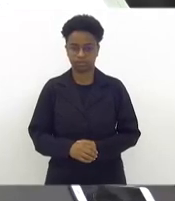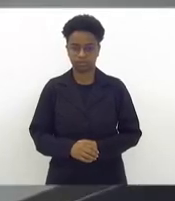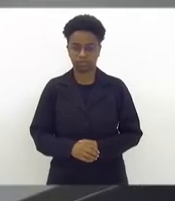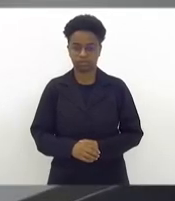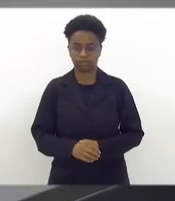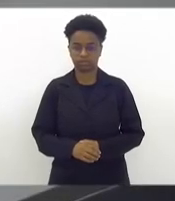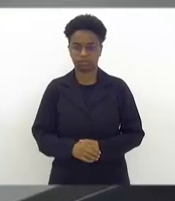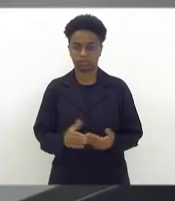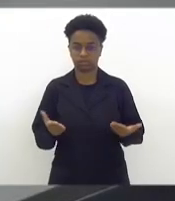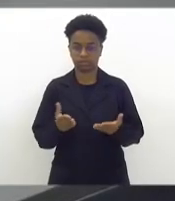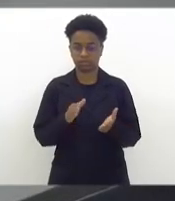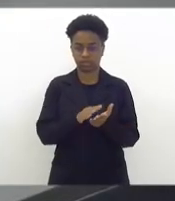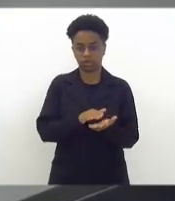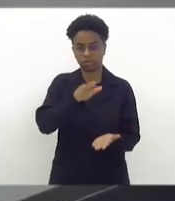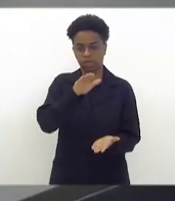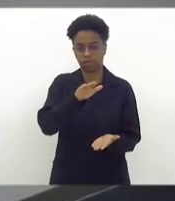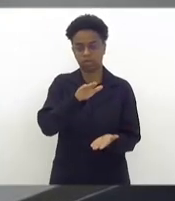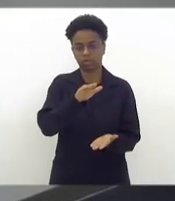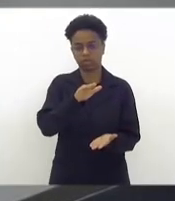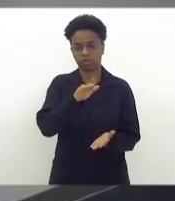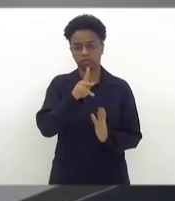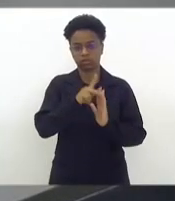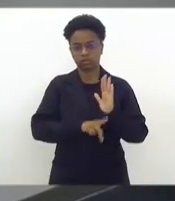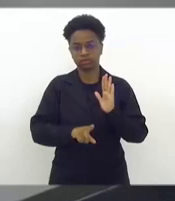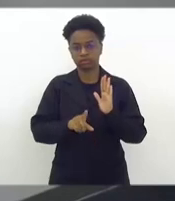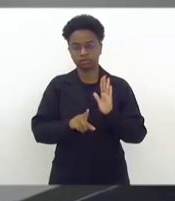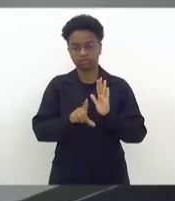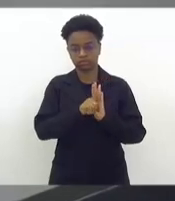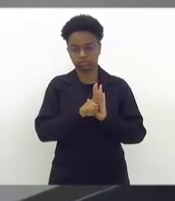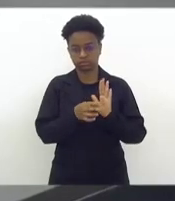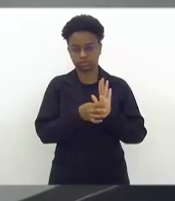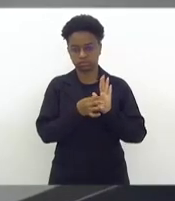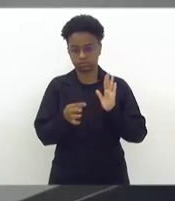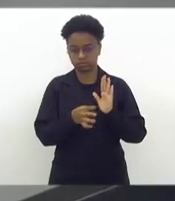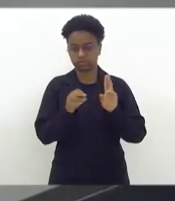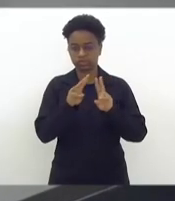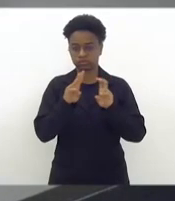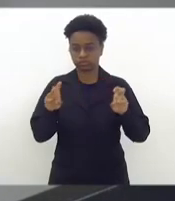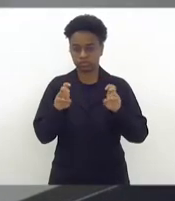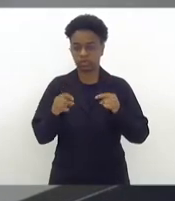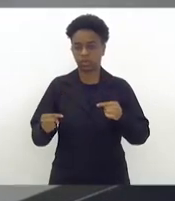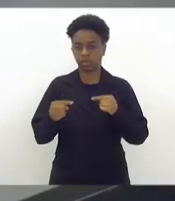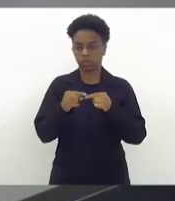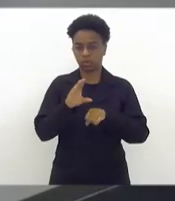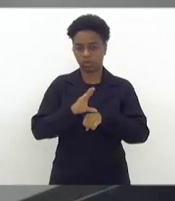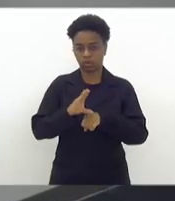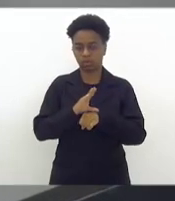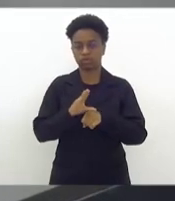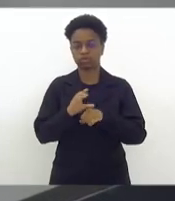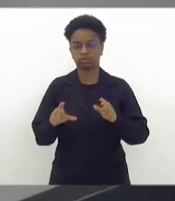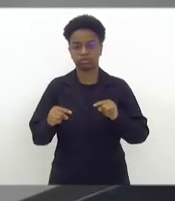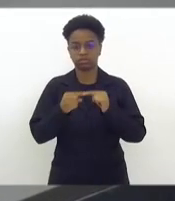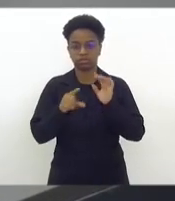Passemos ao bloco de projetos de pareceres sobre constitucionalidade, legalidade e